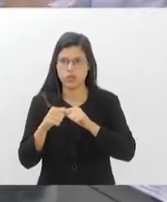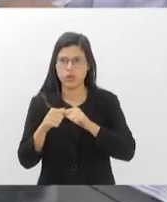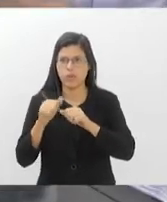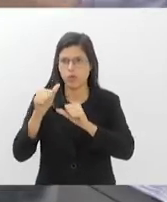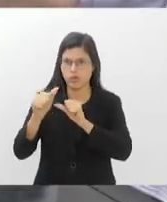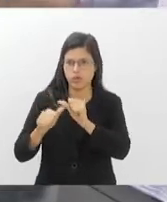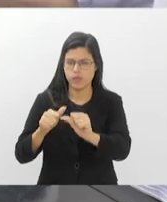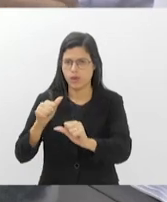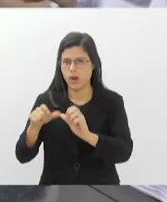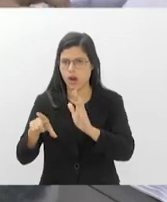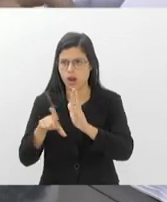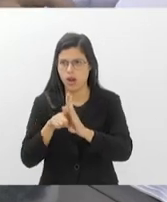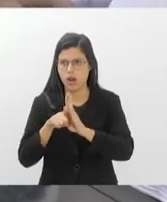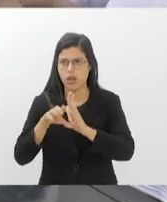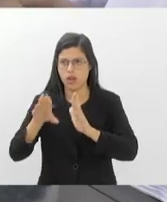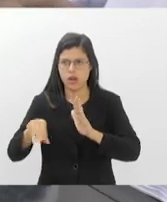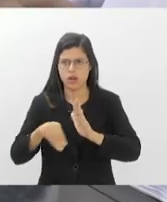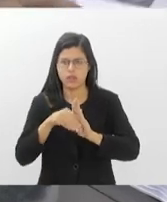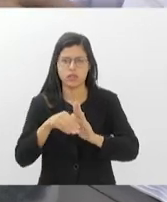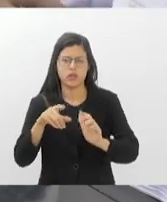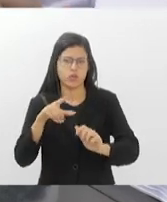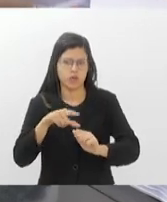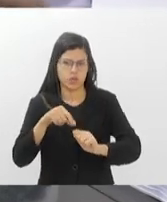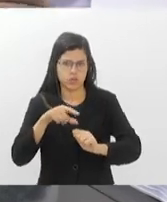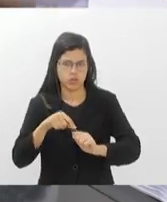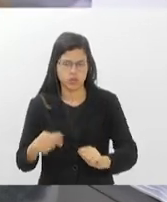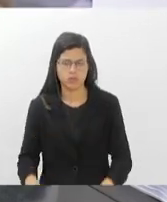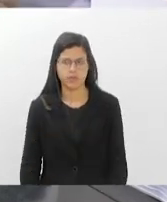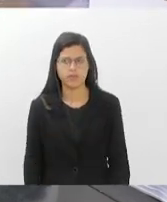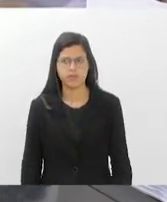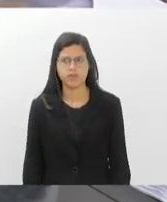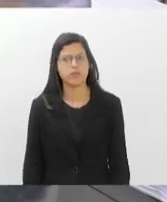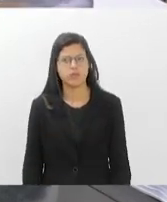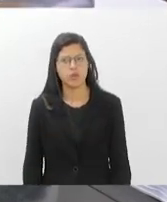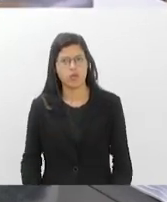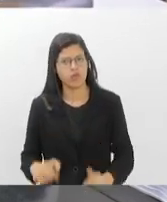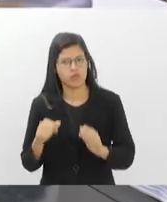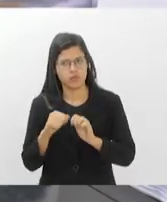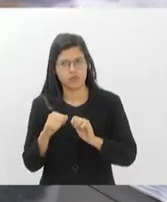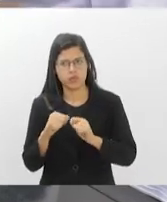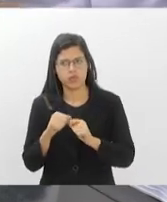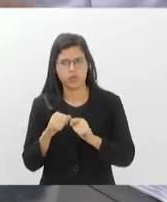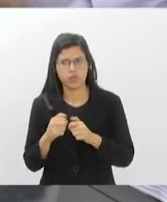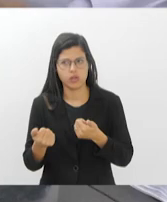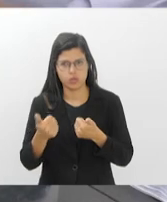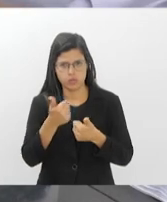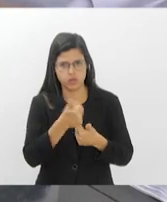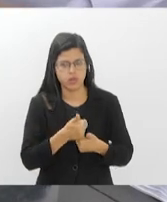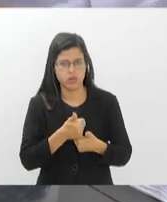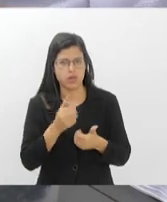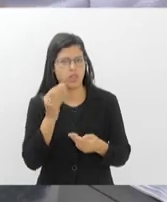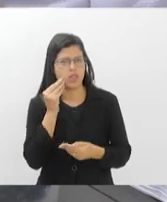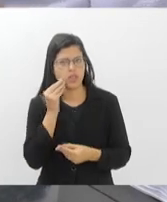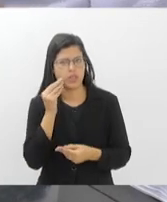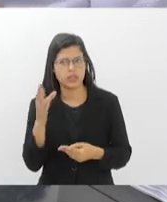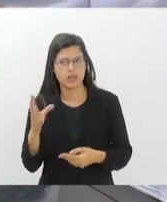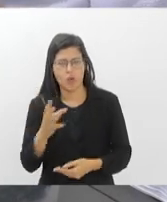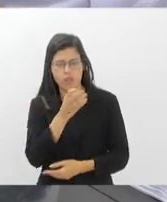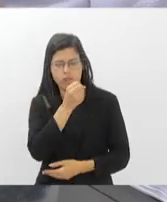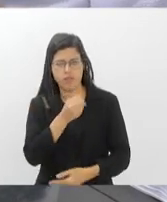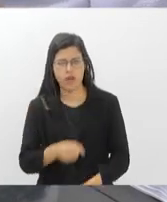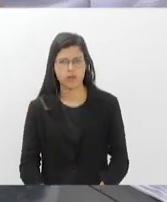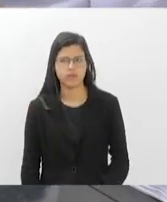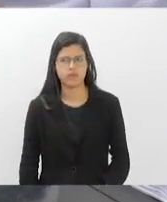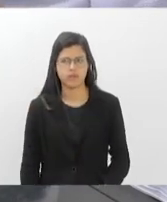lei acrescentando algum artigo. Foi isso que eu fiz no substitutivo, para salvar. Como a gente faz